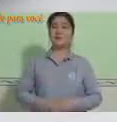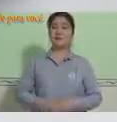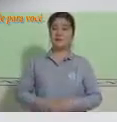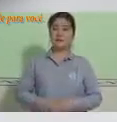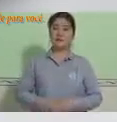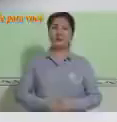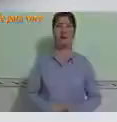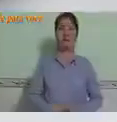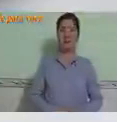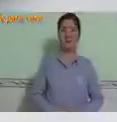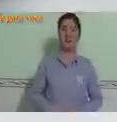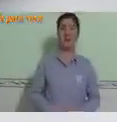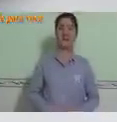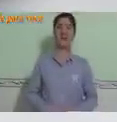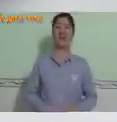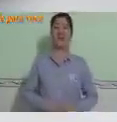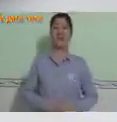rugas.